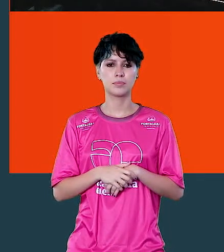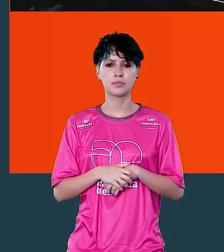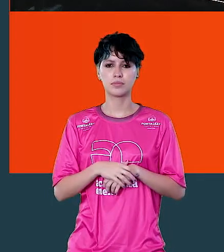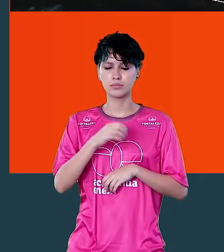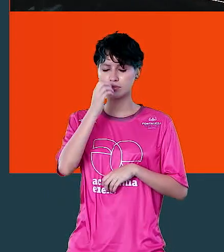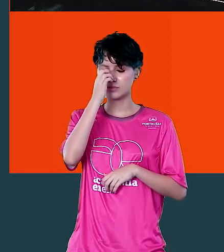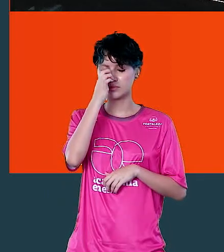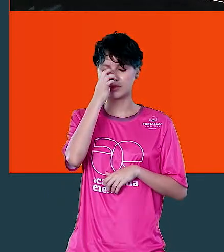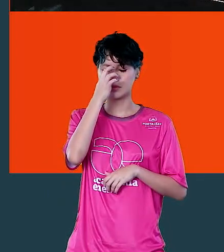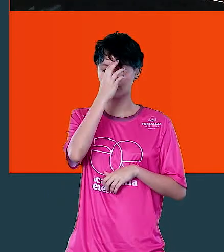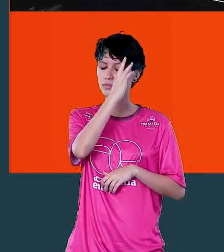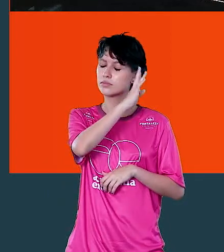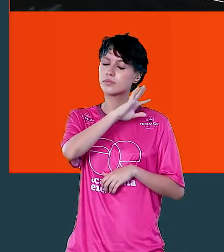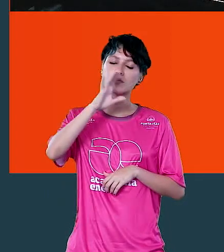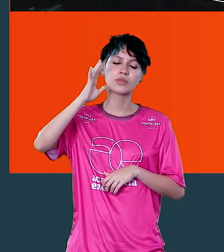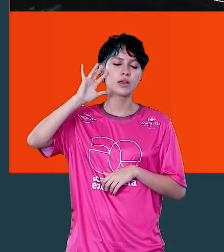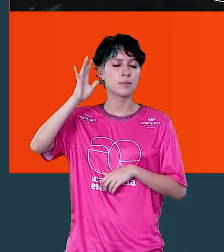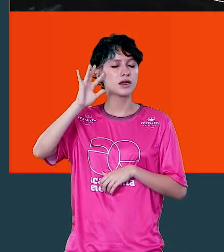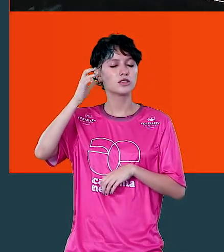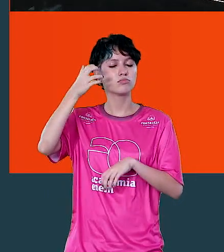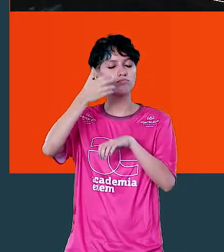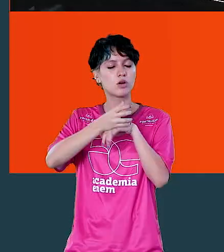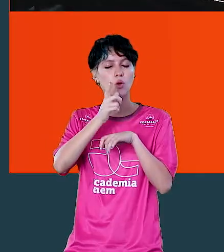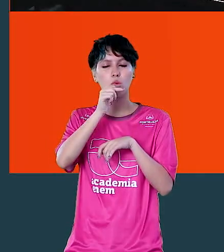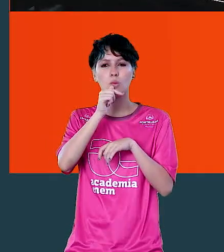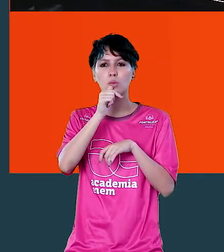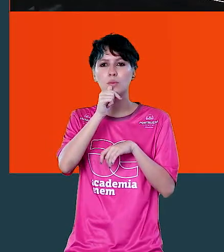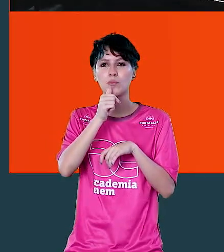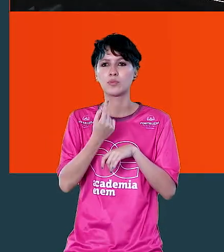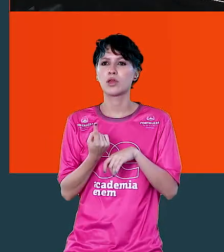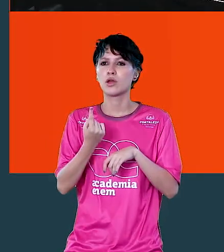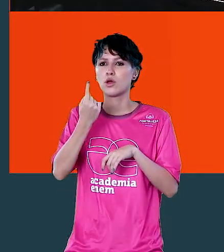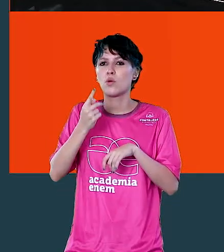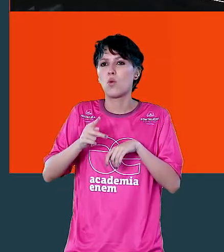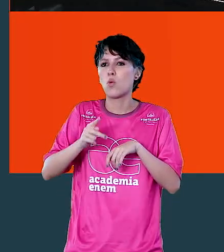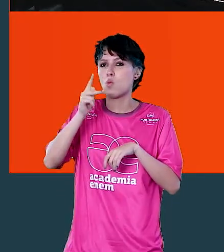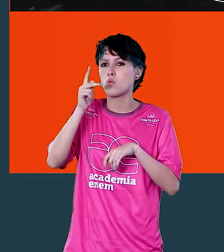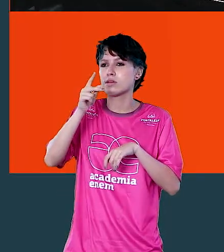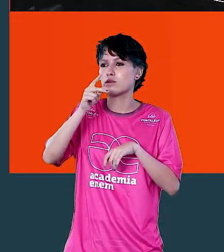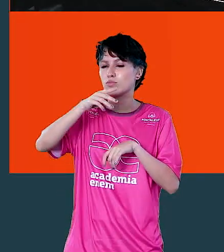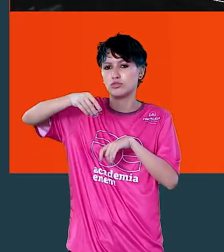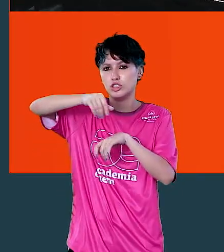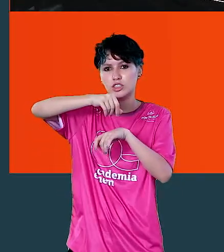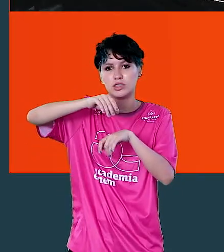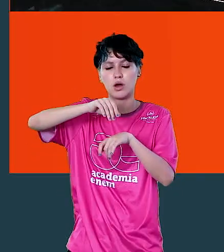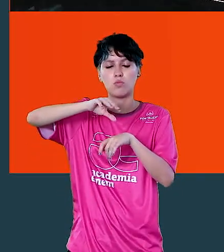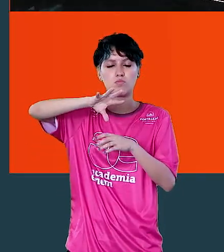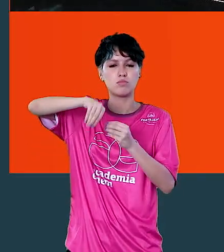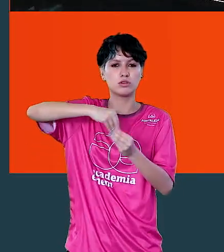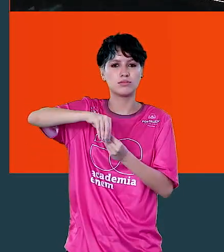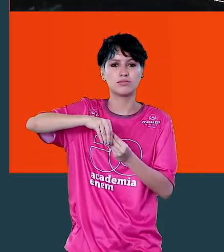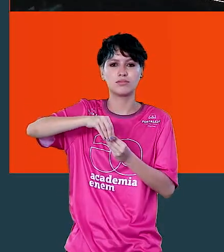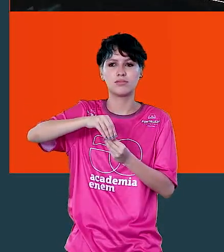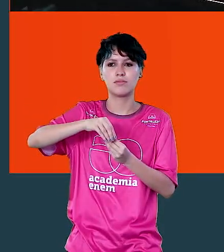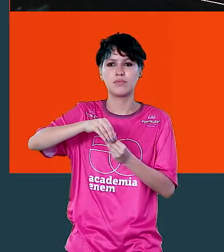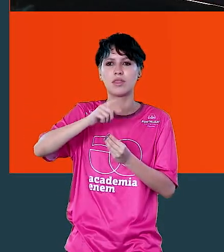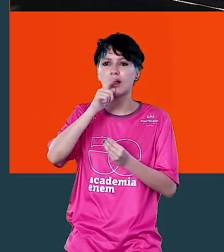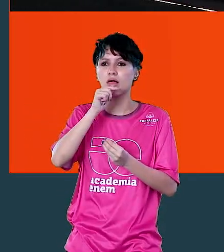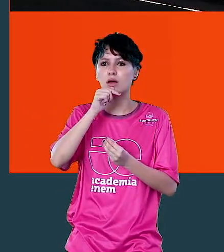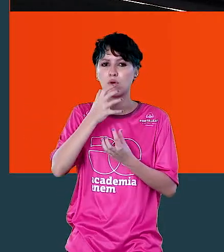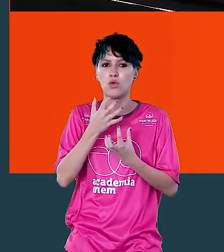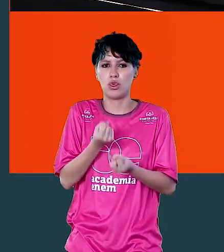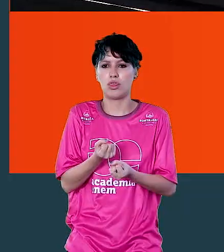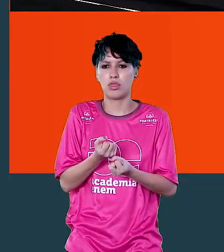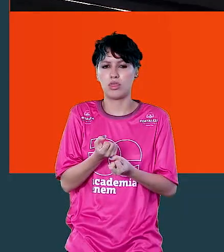Pessoal, imagina, eu tenho um copo com água, aí eu coloco 1 quilo de sal no copo com água. A água vai embora, né? Não